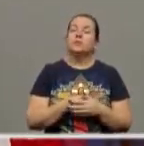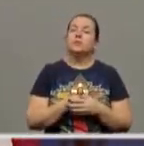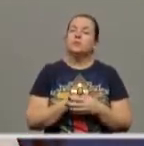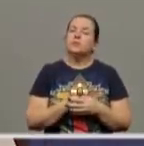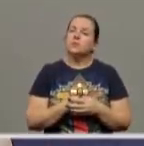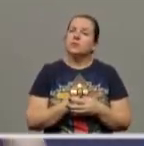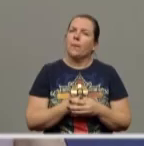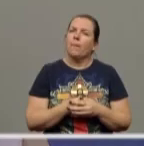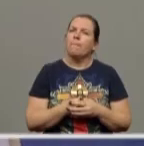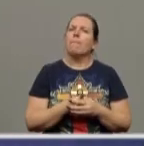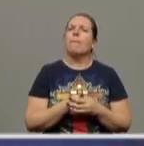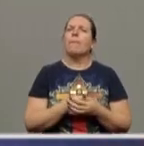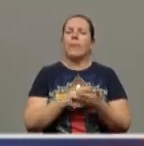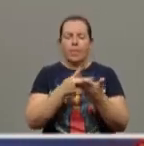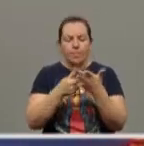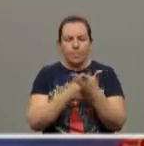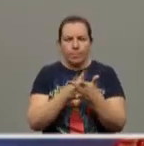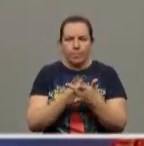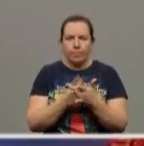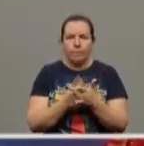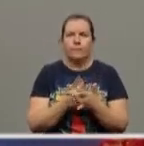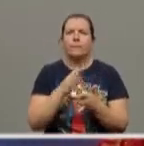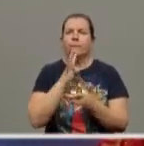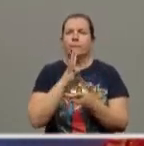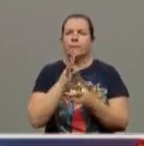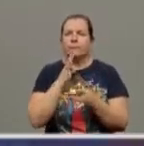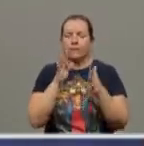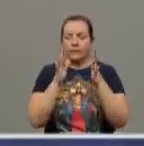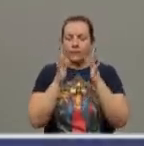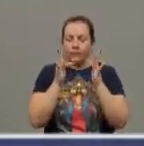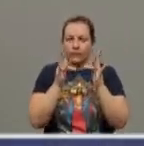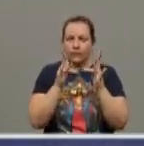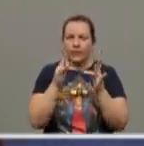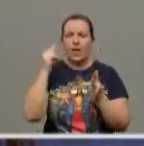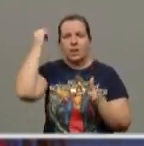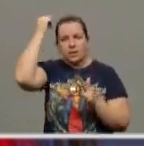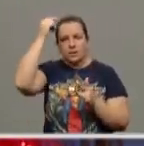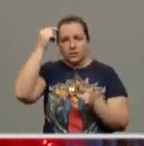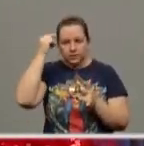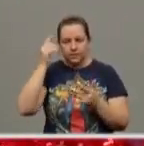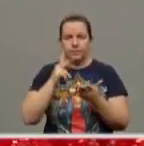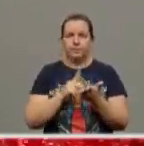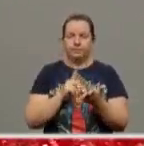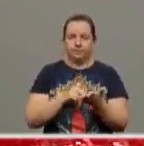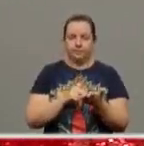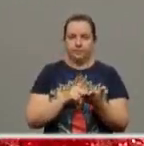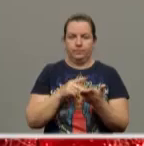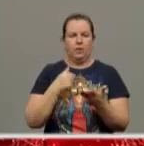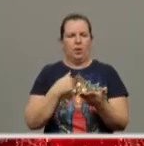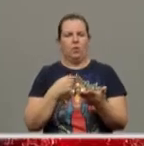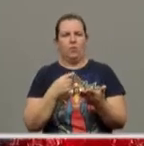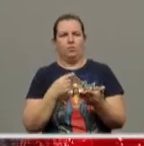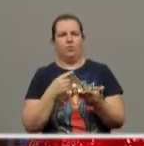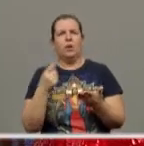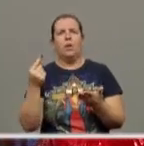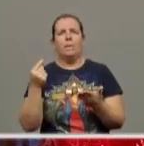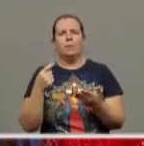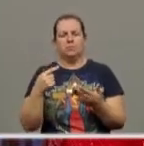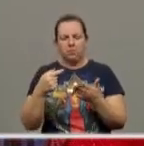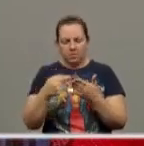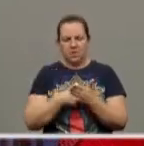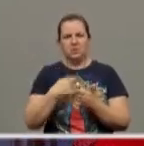eu estou fazendo um namoro santo? Eu estou tendo um namoro santo? Eu estou buscando realmente a bênção de